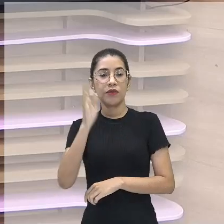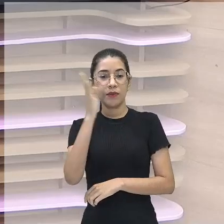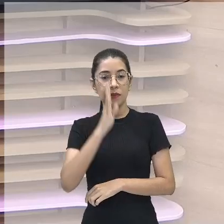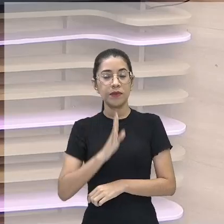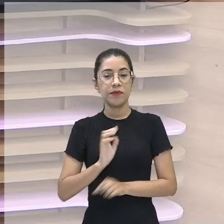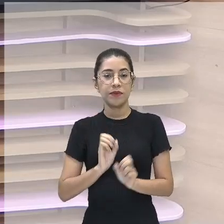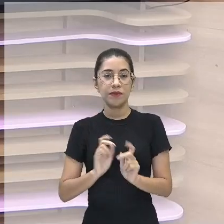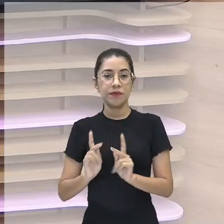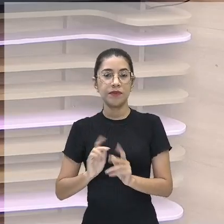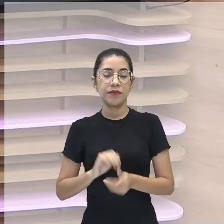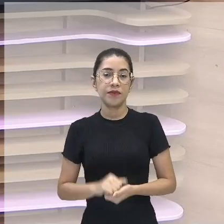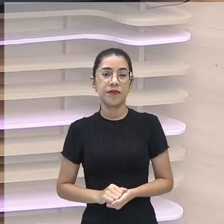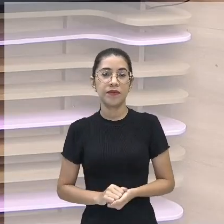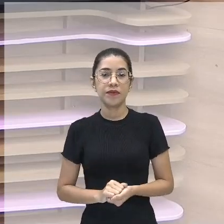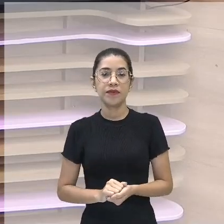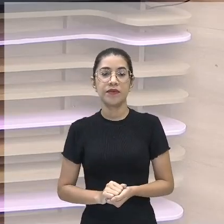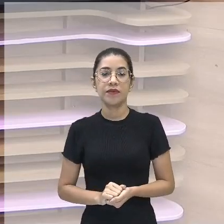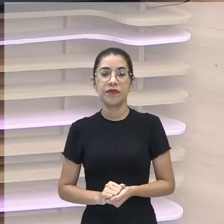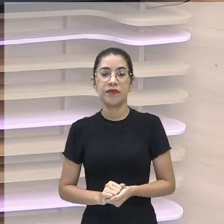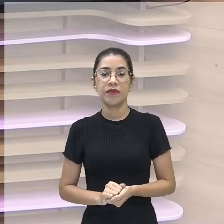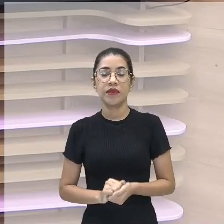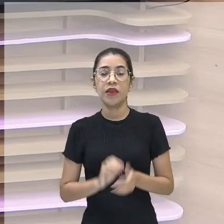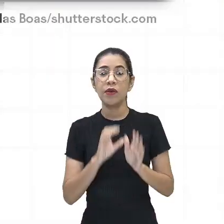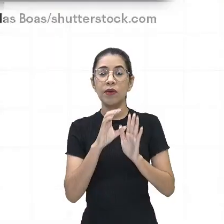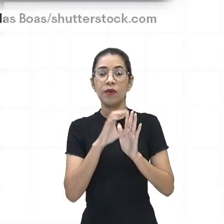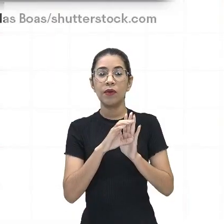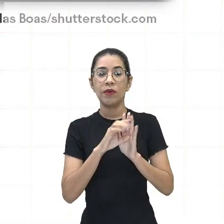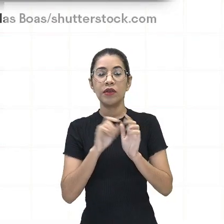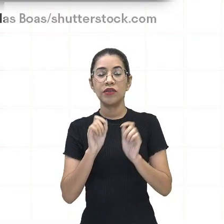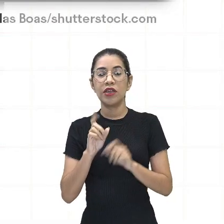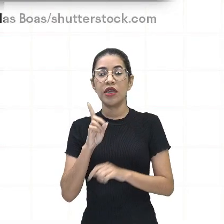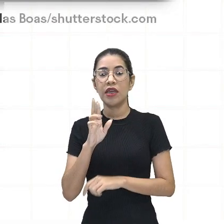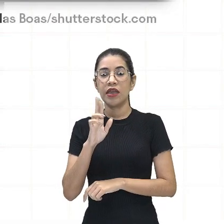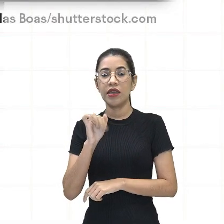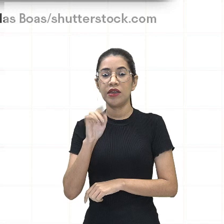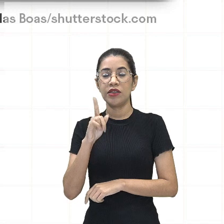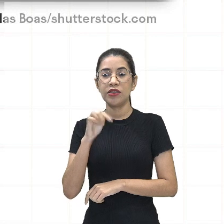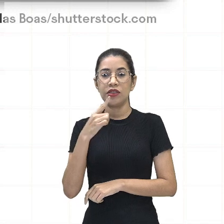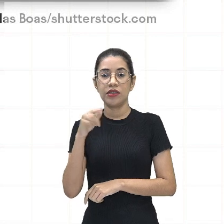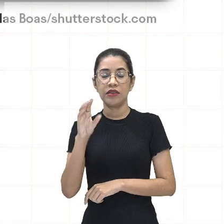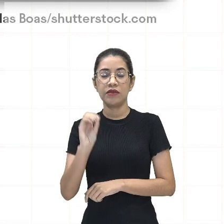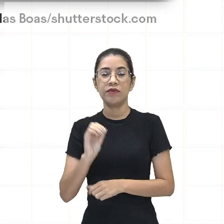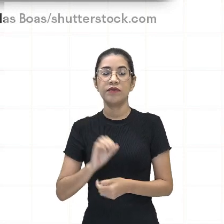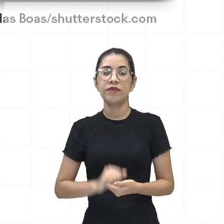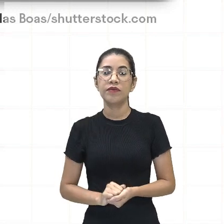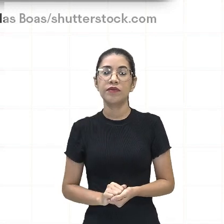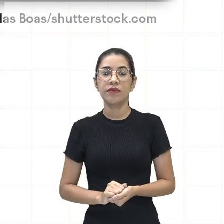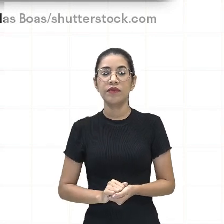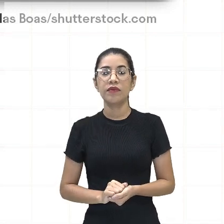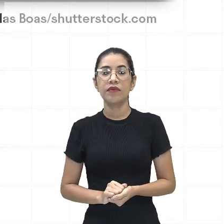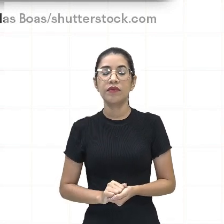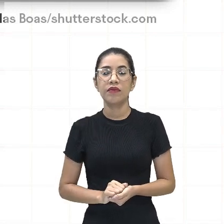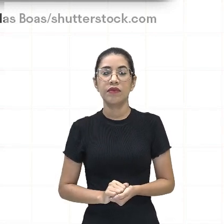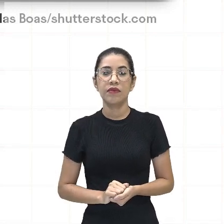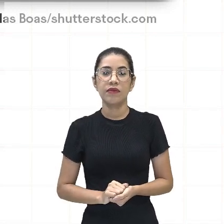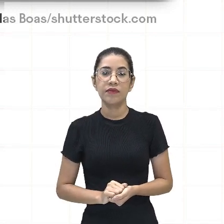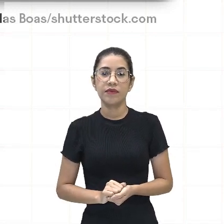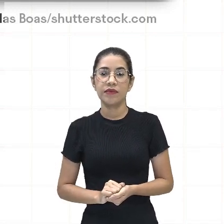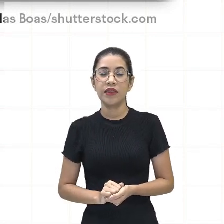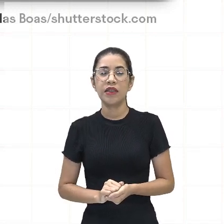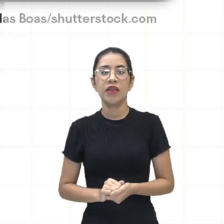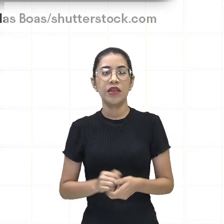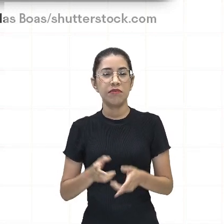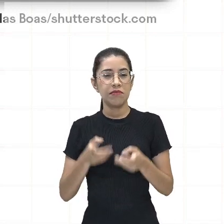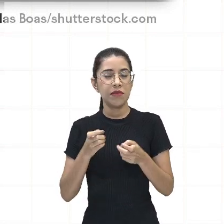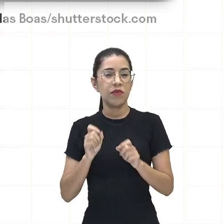bom? Então, vamos agora ao conceito de região. O conceito de região, nós verificamos ali os